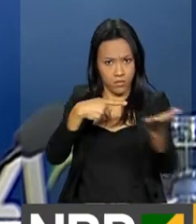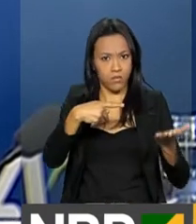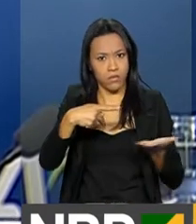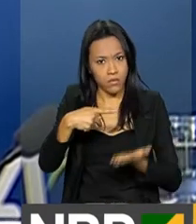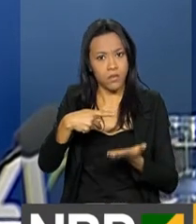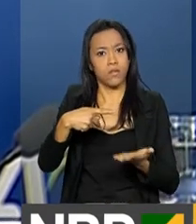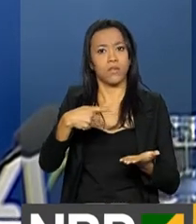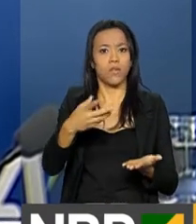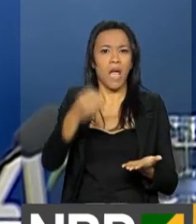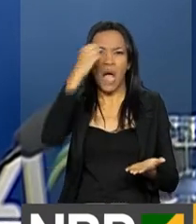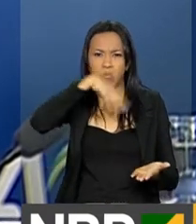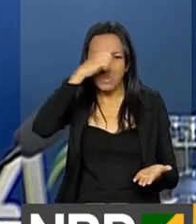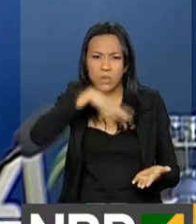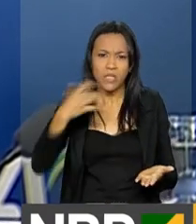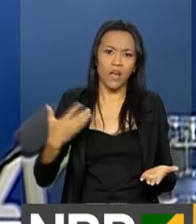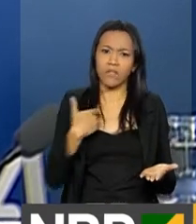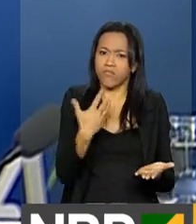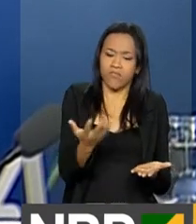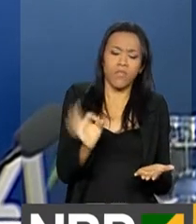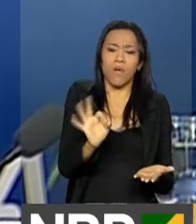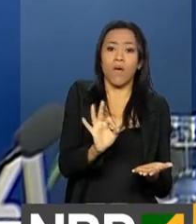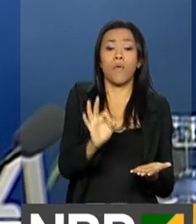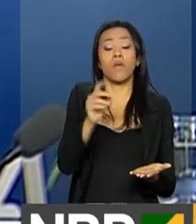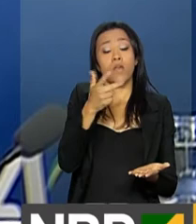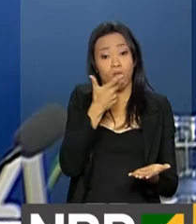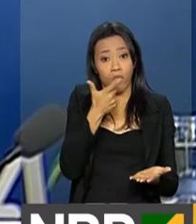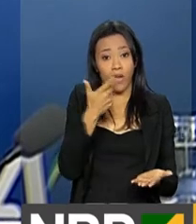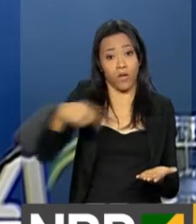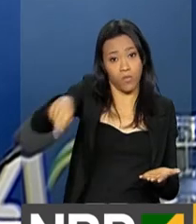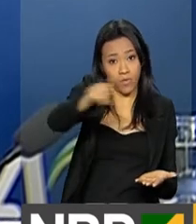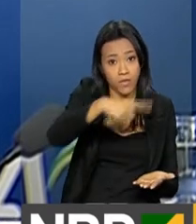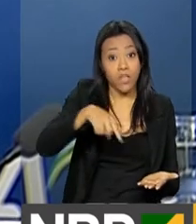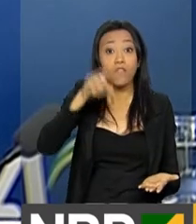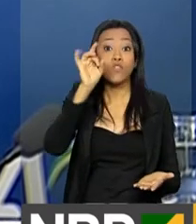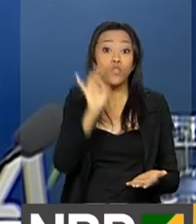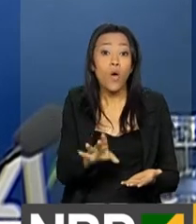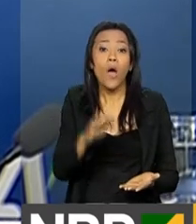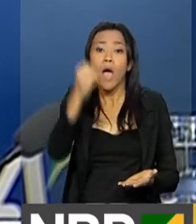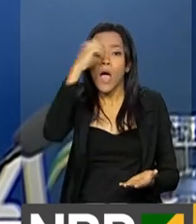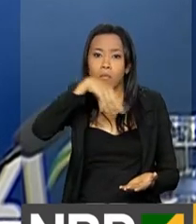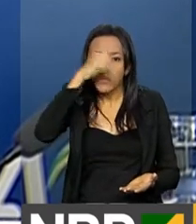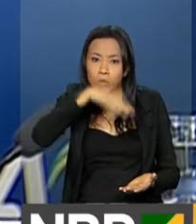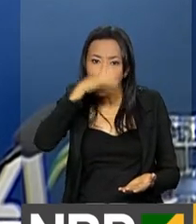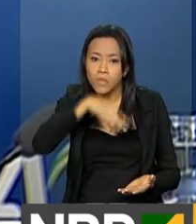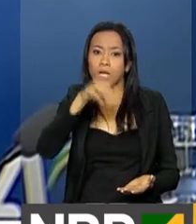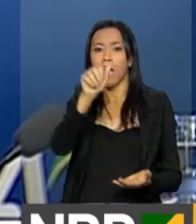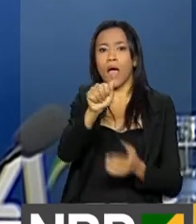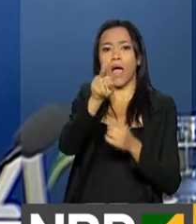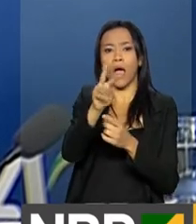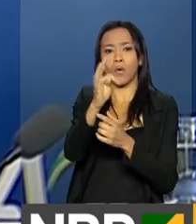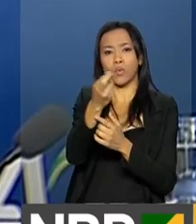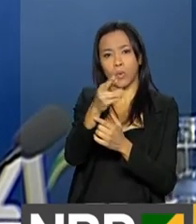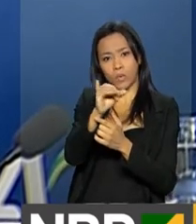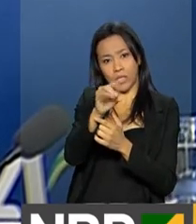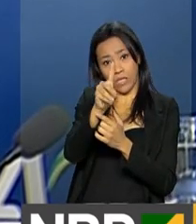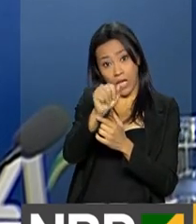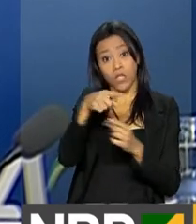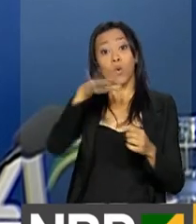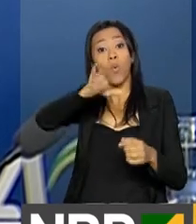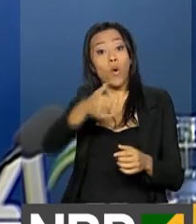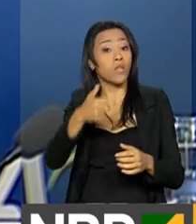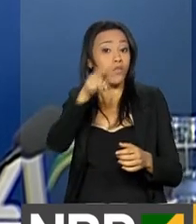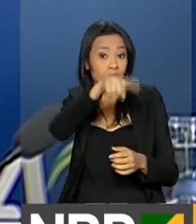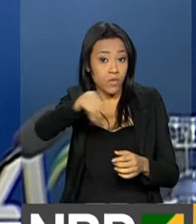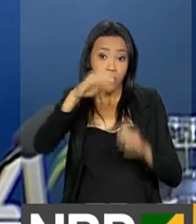isto é abuso de autoridade. Não é. Na verdade, reitero, você só abusa da autoridade quando ultrapassa os limites da lei.